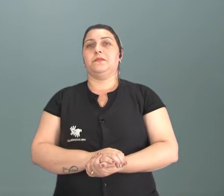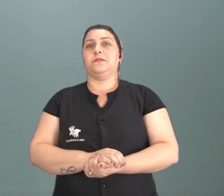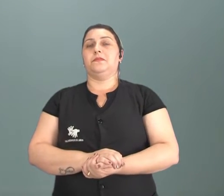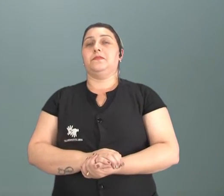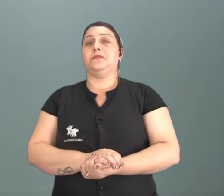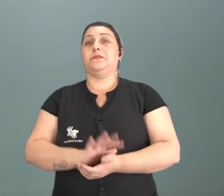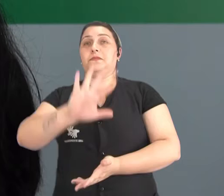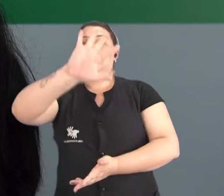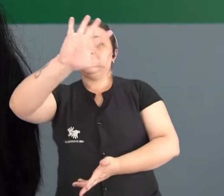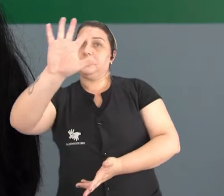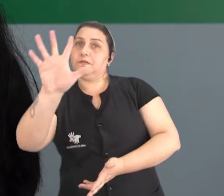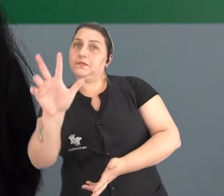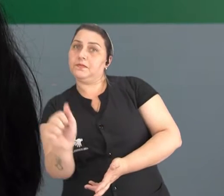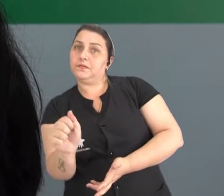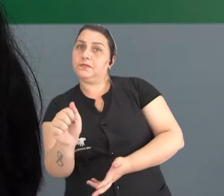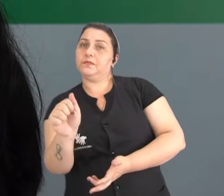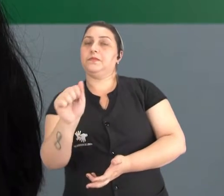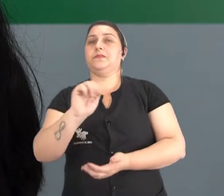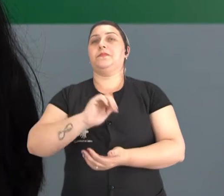da África,